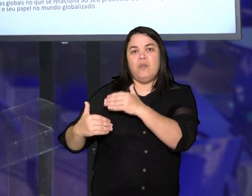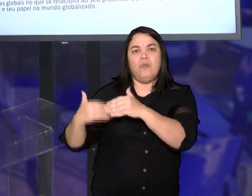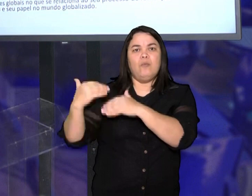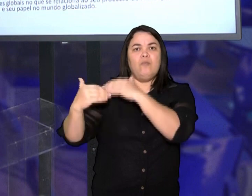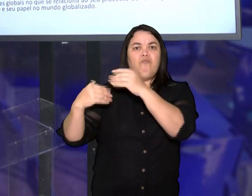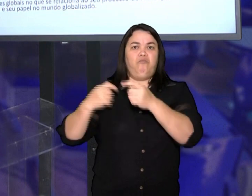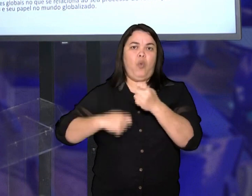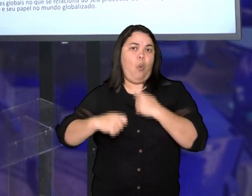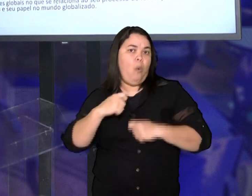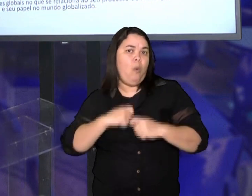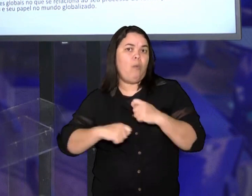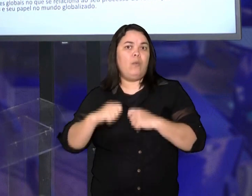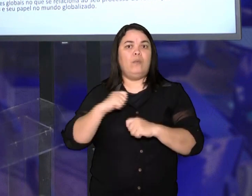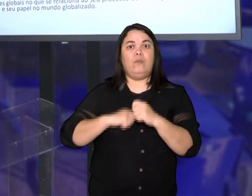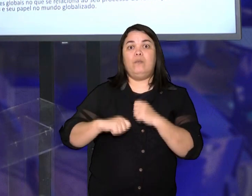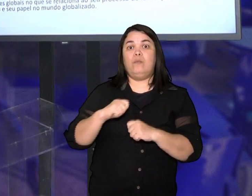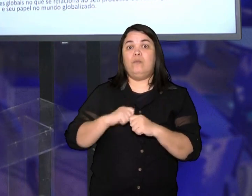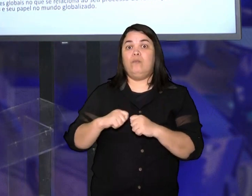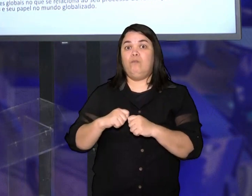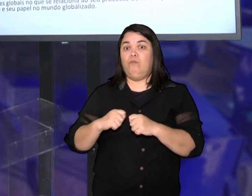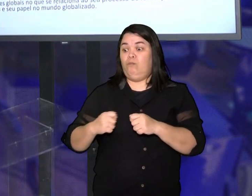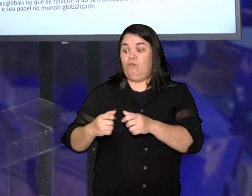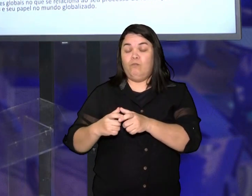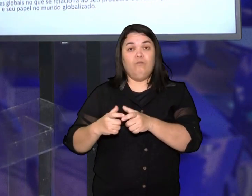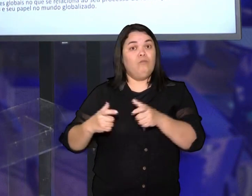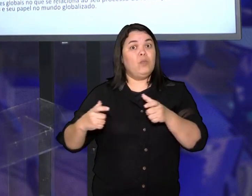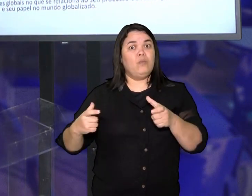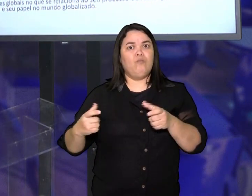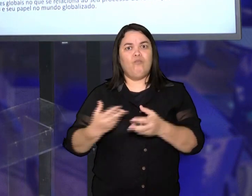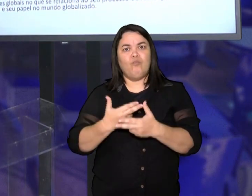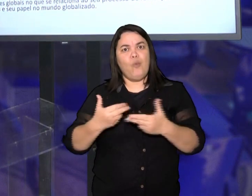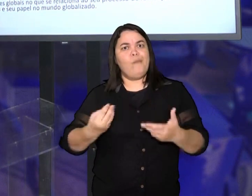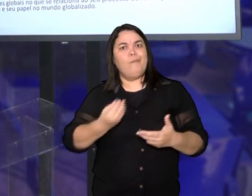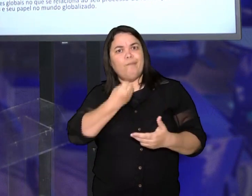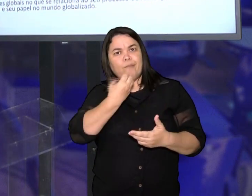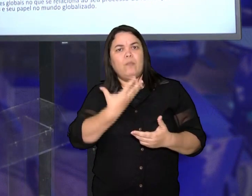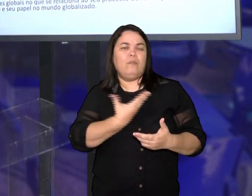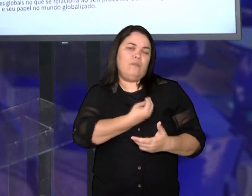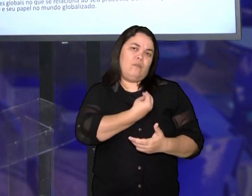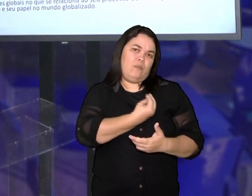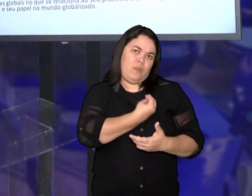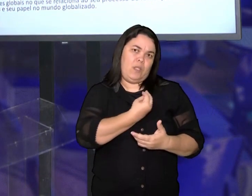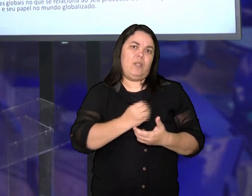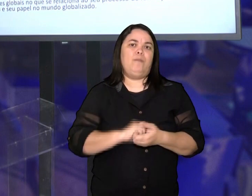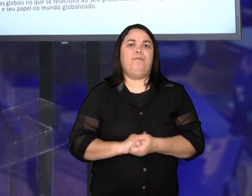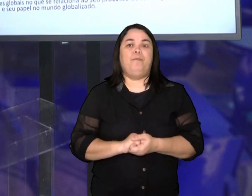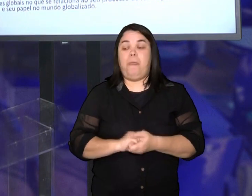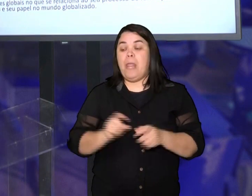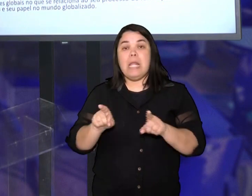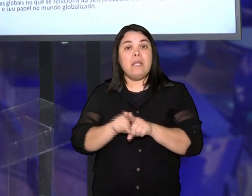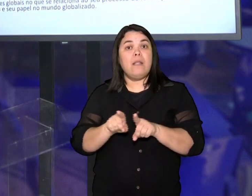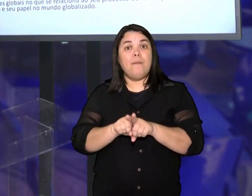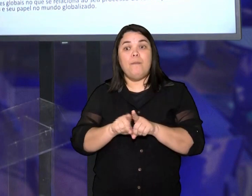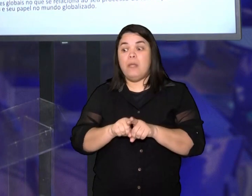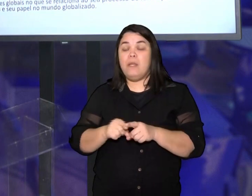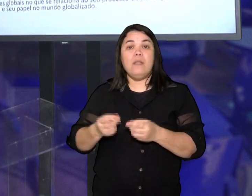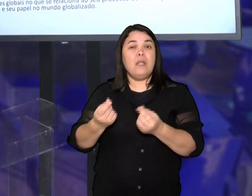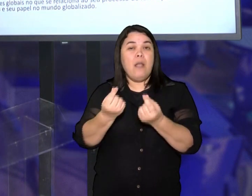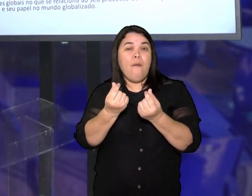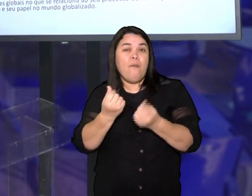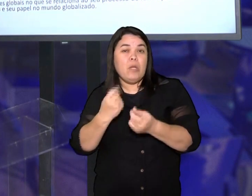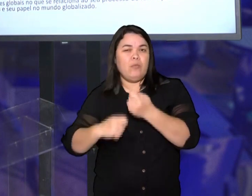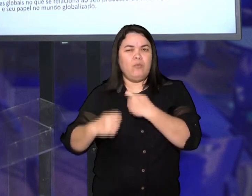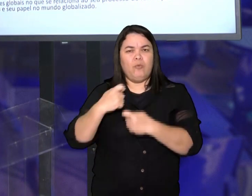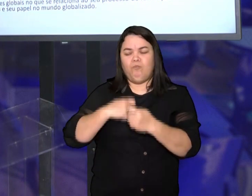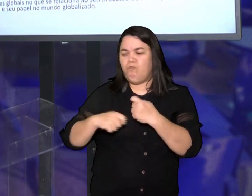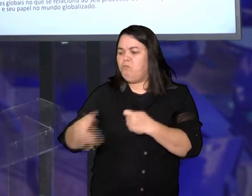desenvolvimento econômico, por ter uma penca muito grande de serviços, por exemplo, até mesmo ser a sede de diversas bolsas de